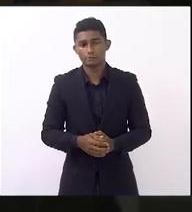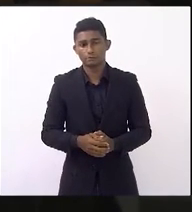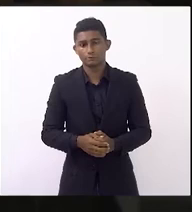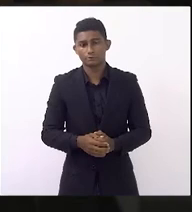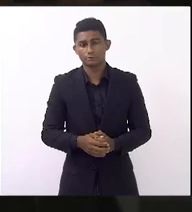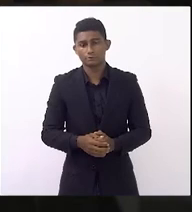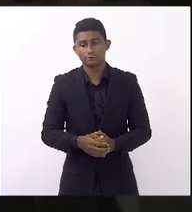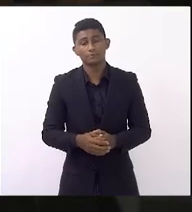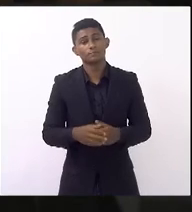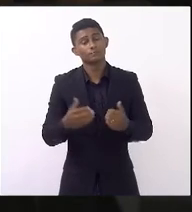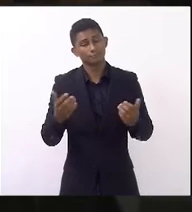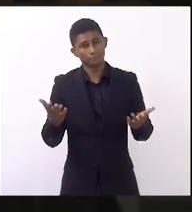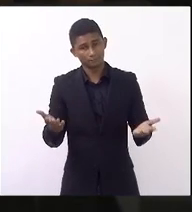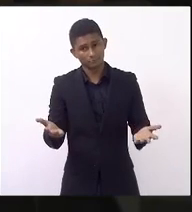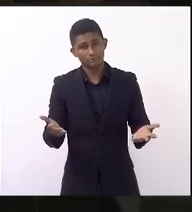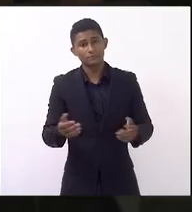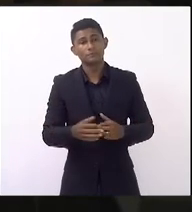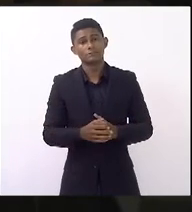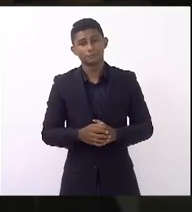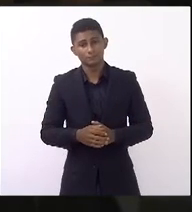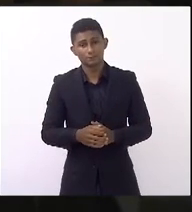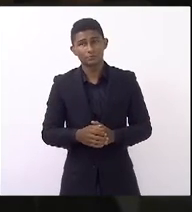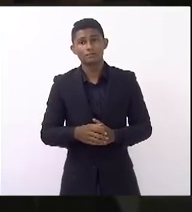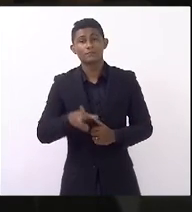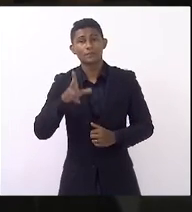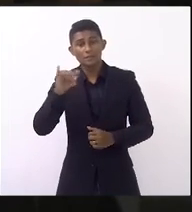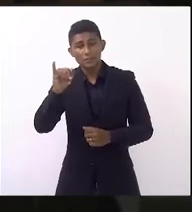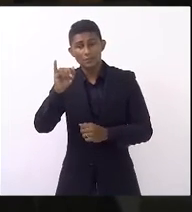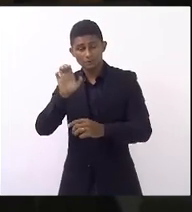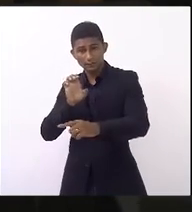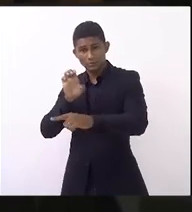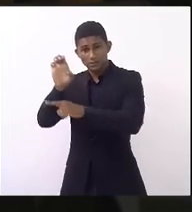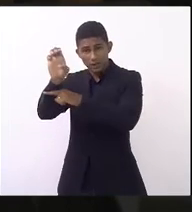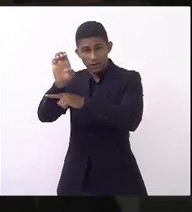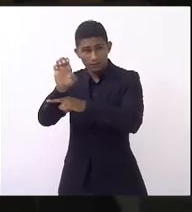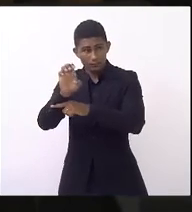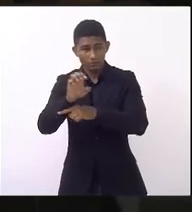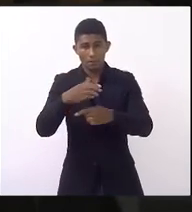E essa é uma tarefa que, se não tiver união Estado-município,